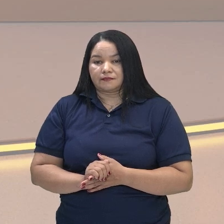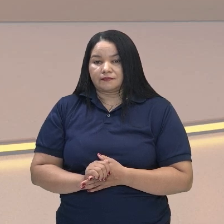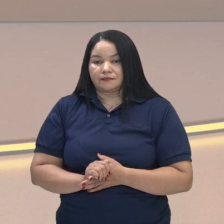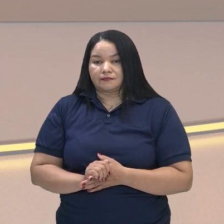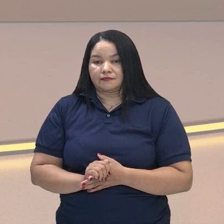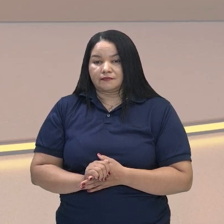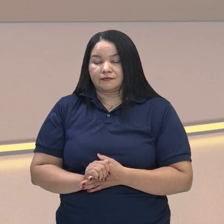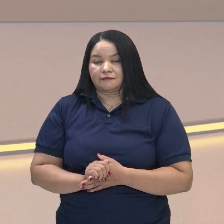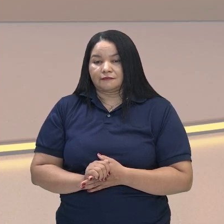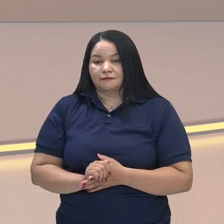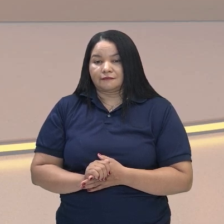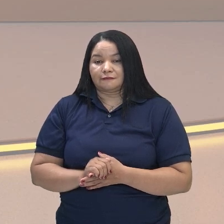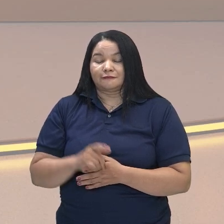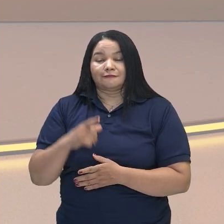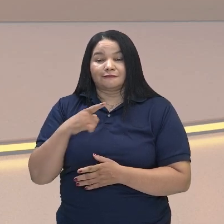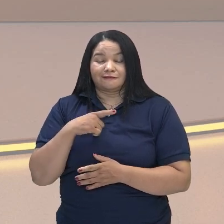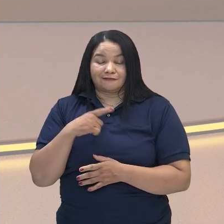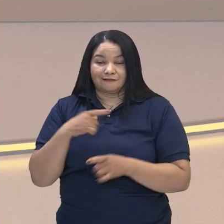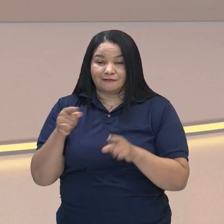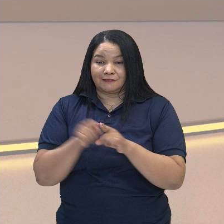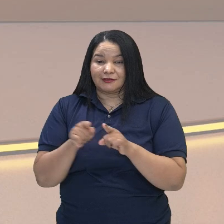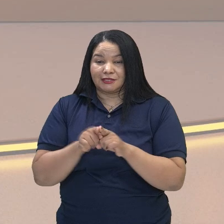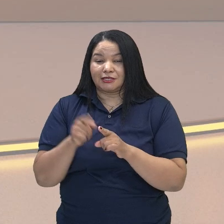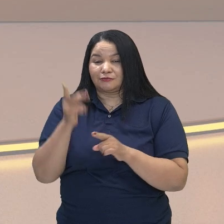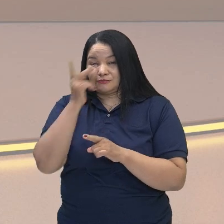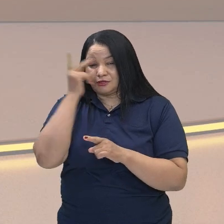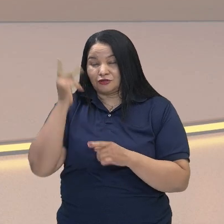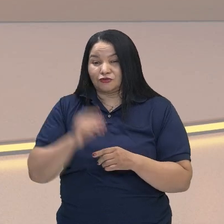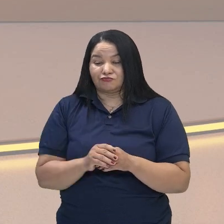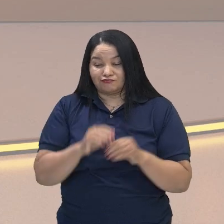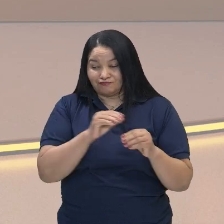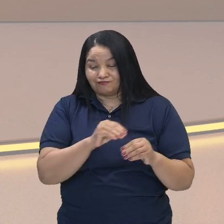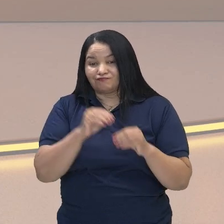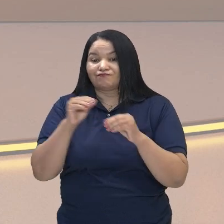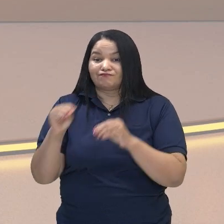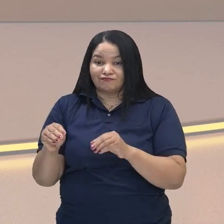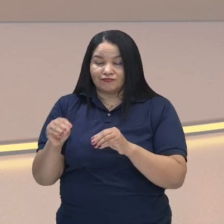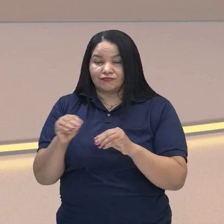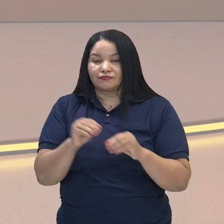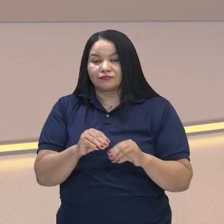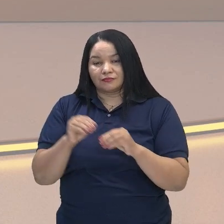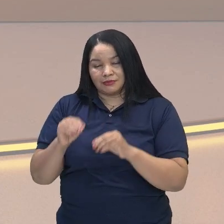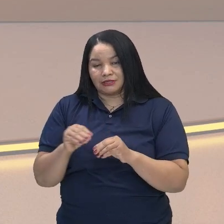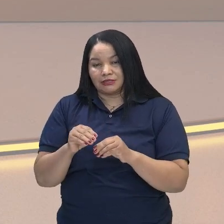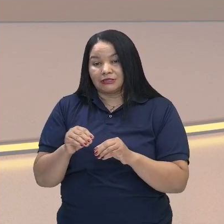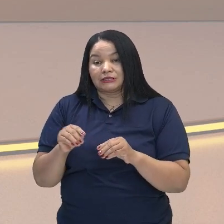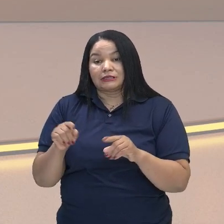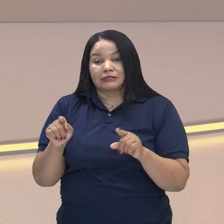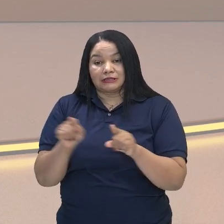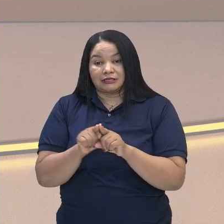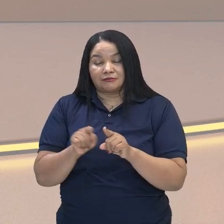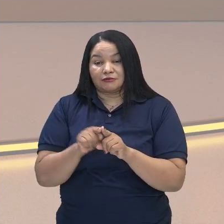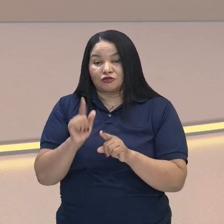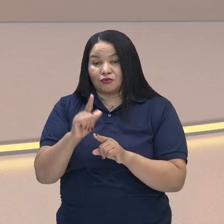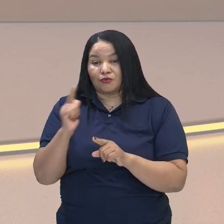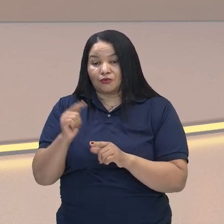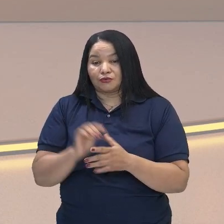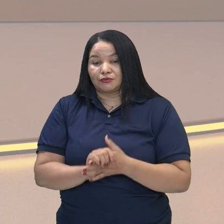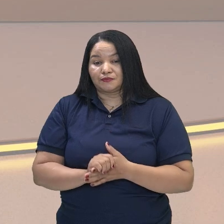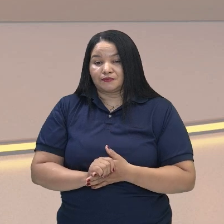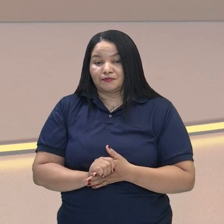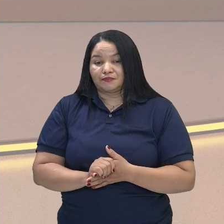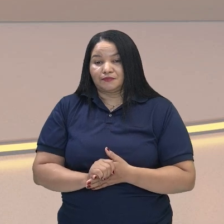das pessoas que estão se deslocando, tá? Mas além dos refugiados, nós também teremos aí, né,